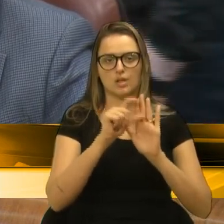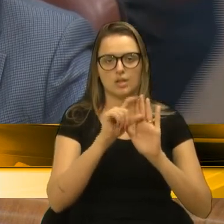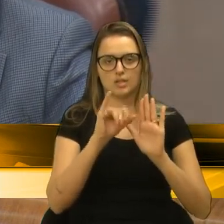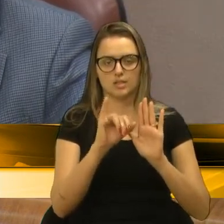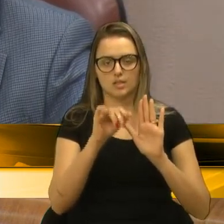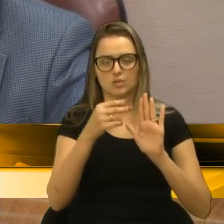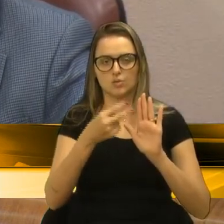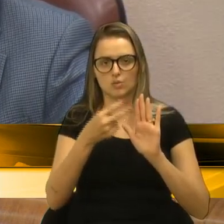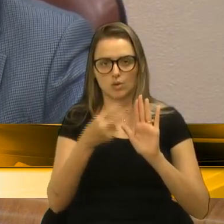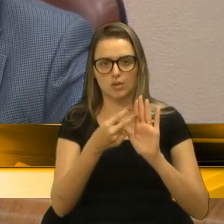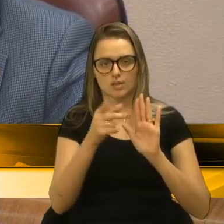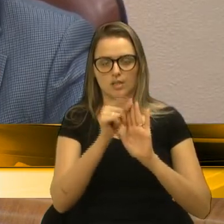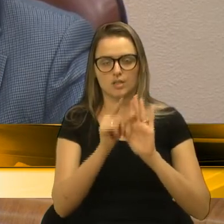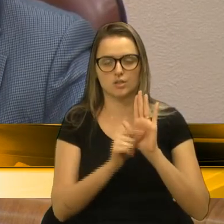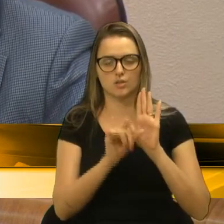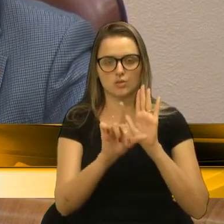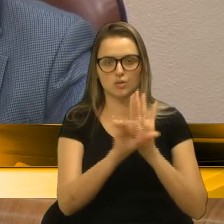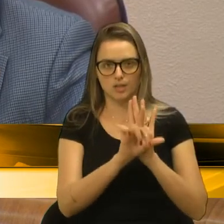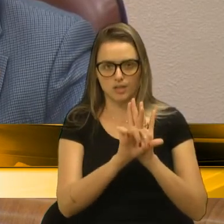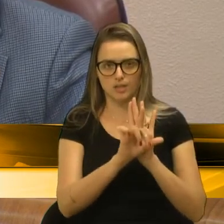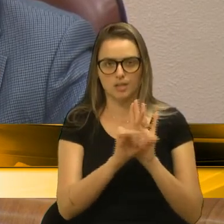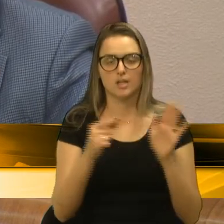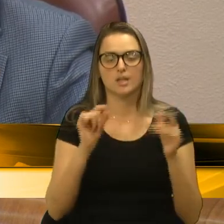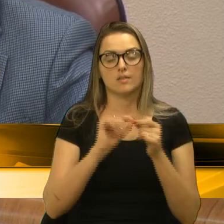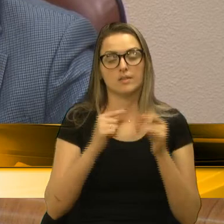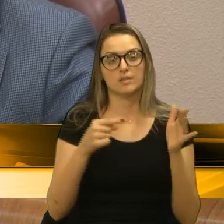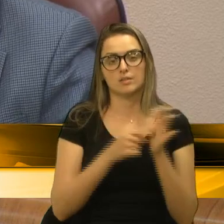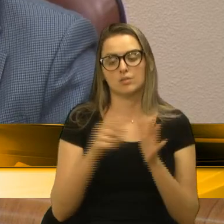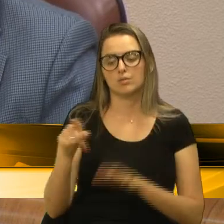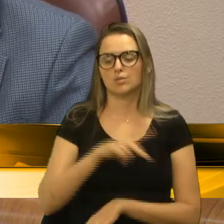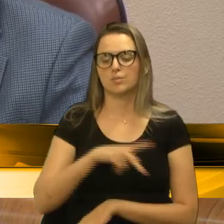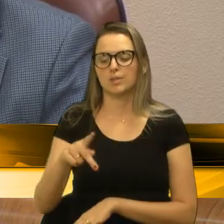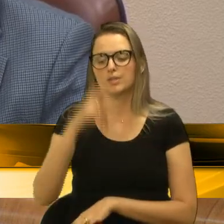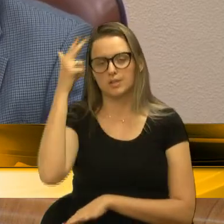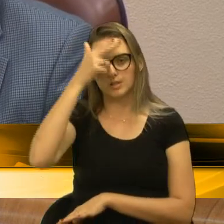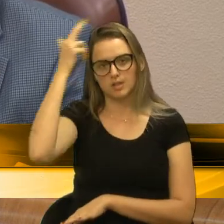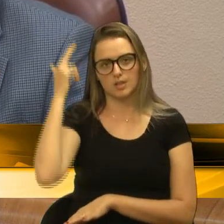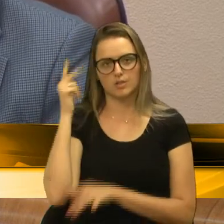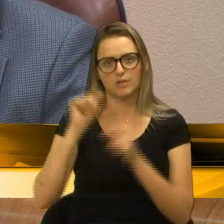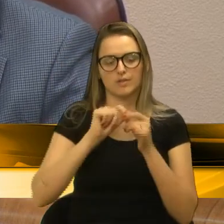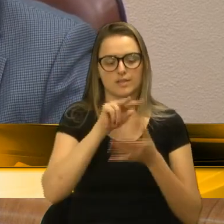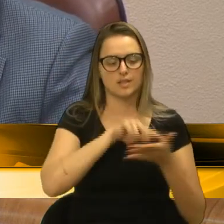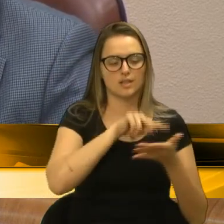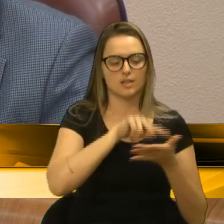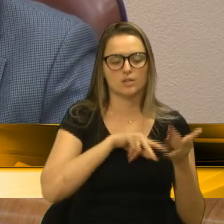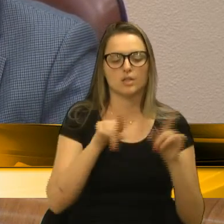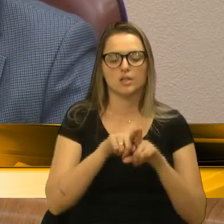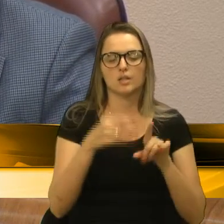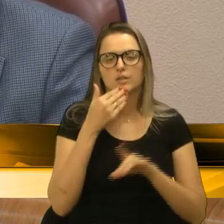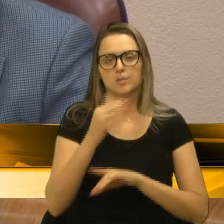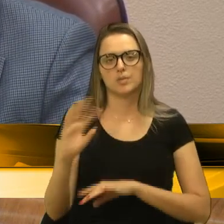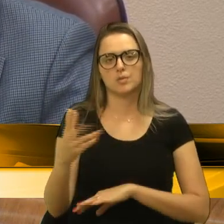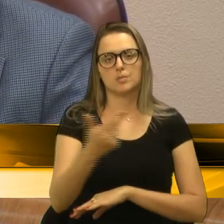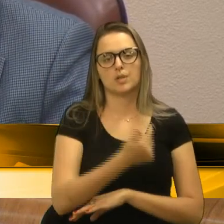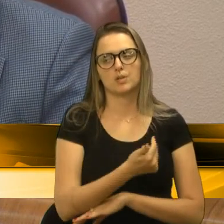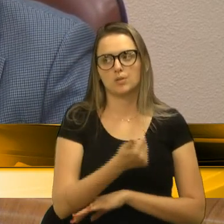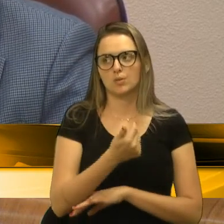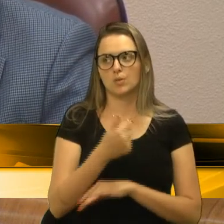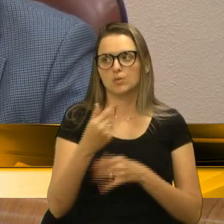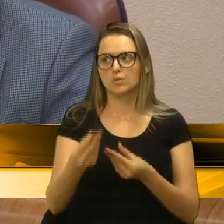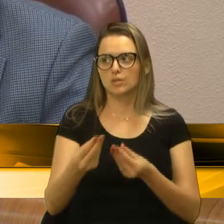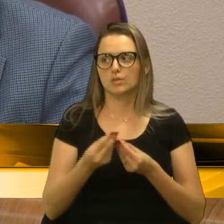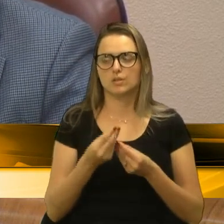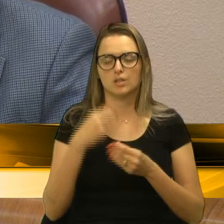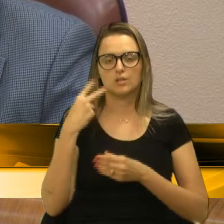Decreto-Lei 201/67, de posse da denúncia, o presidente da Câmara, na primeira sessão, determinar sua leitura e consultará a Câmara sobre o seu recebimento.